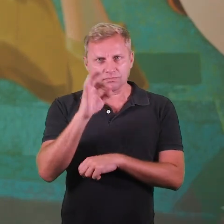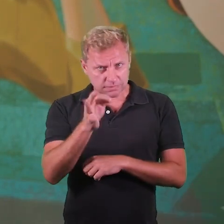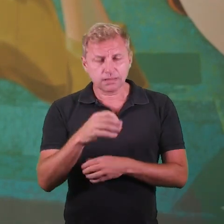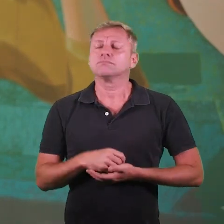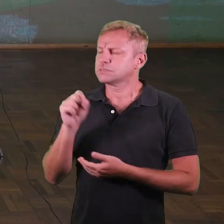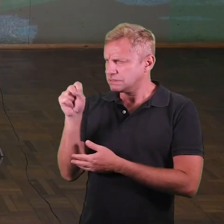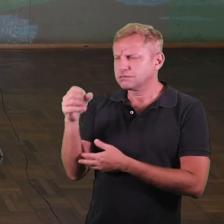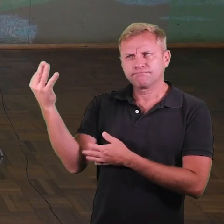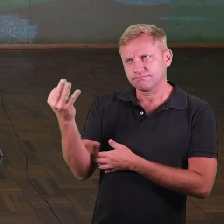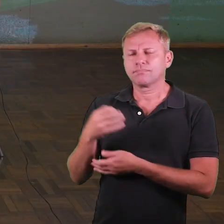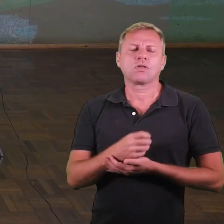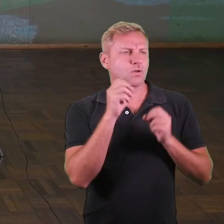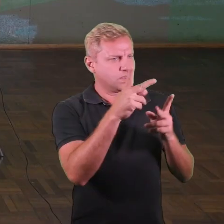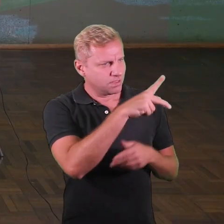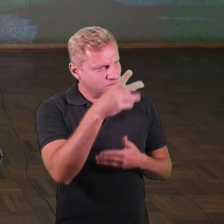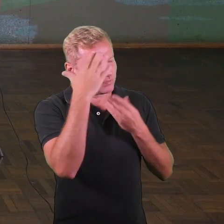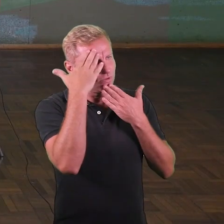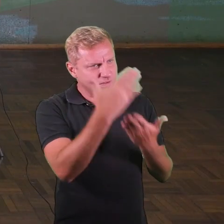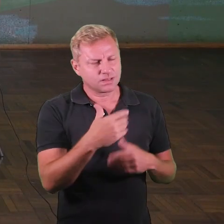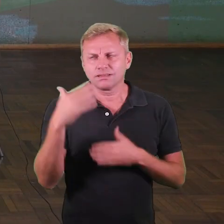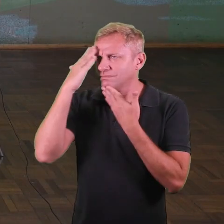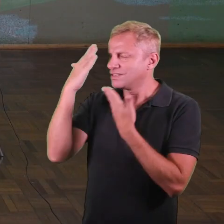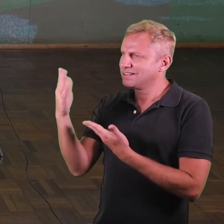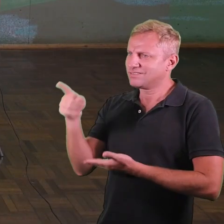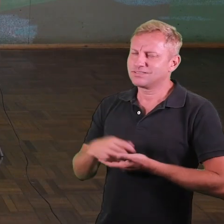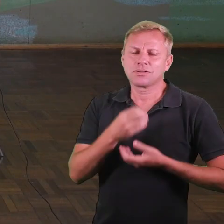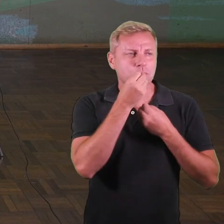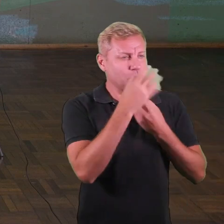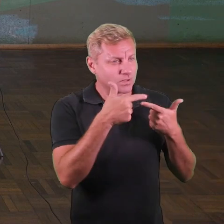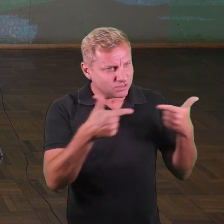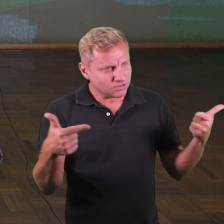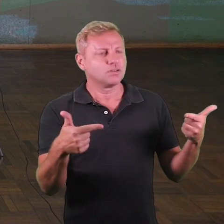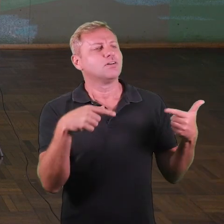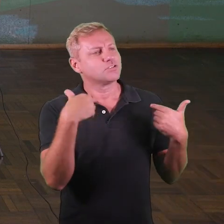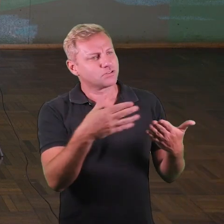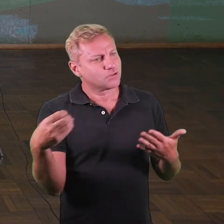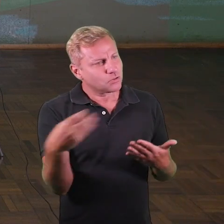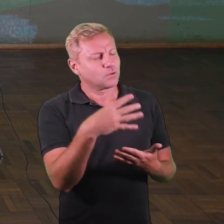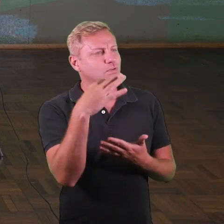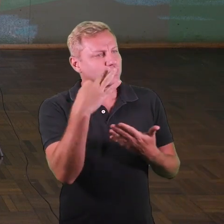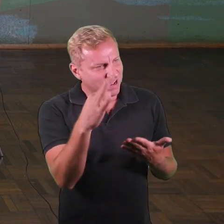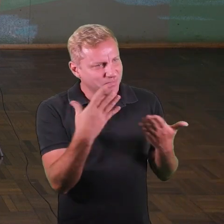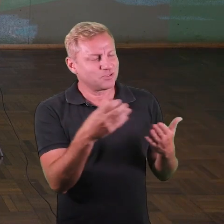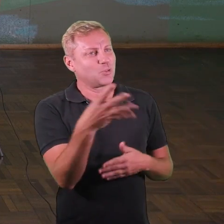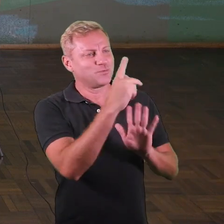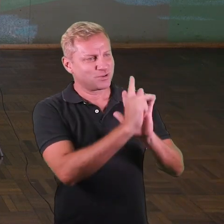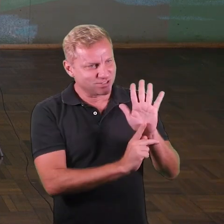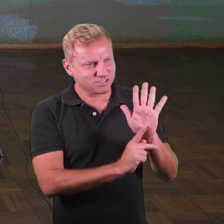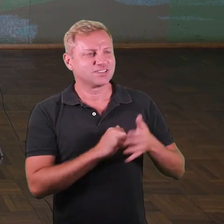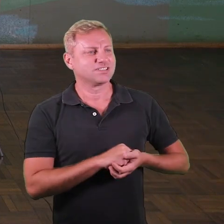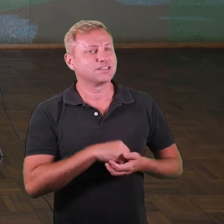isso? Exatamente. Ok, professora, muito obrigado. Obrigada a vocês. Boa sorte no novo trabalho, no novo